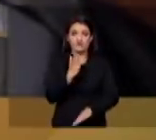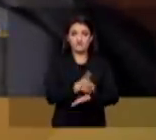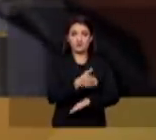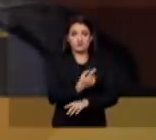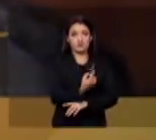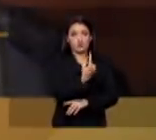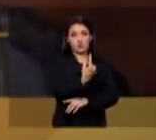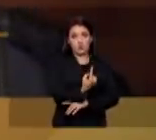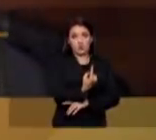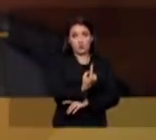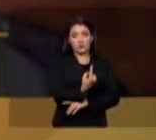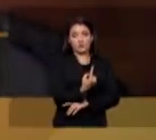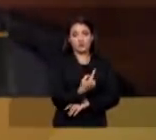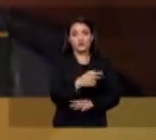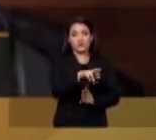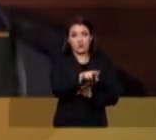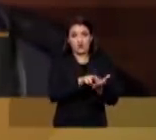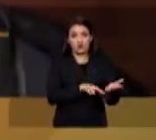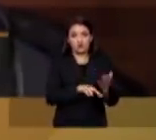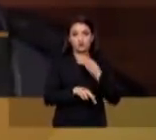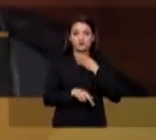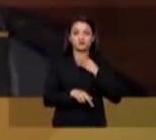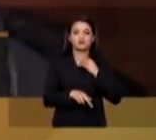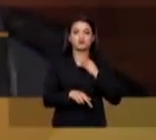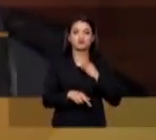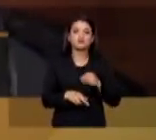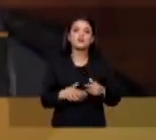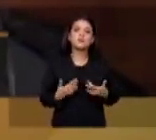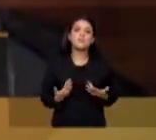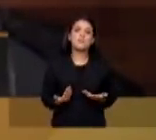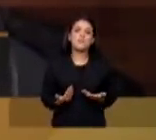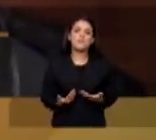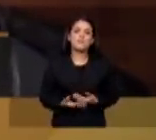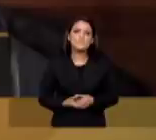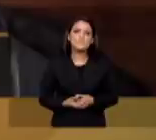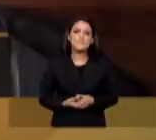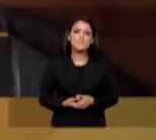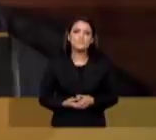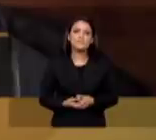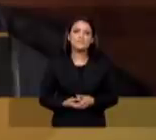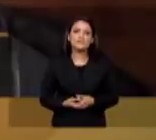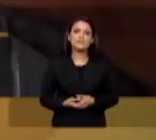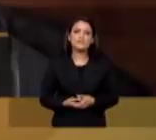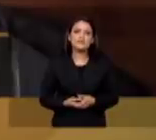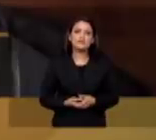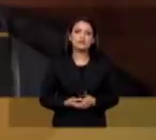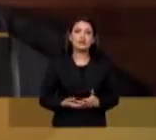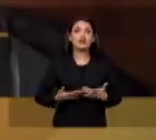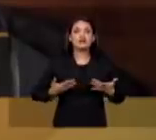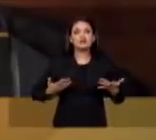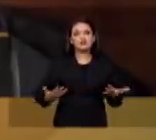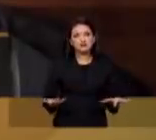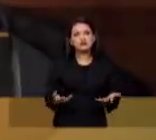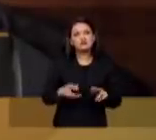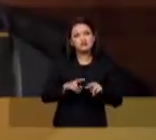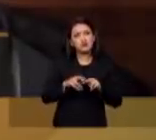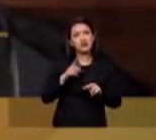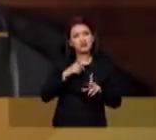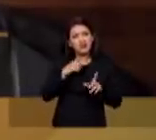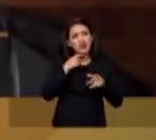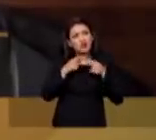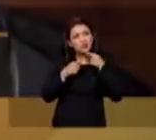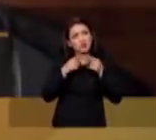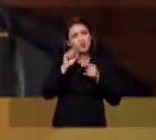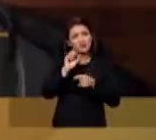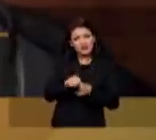o relator vencido. Portanto, é legítimo que se indague se após aquele julgamento pelo